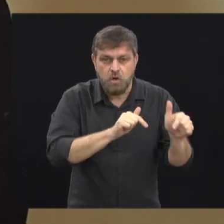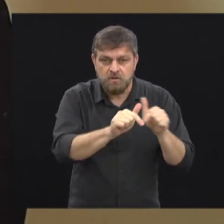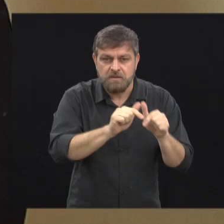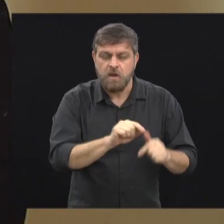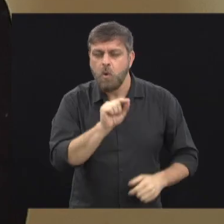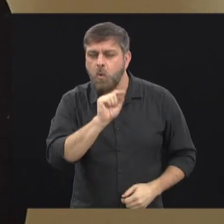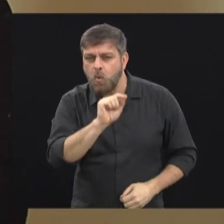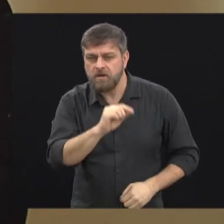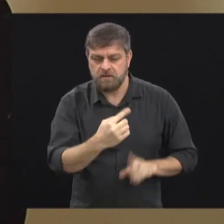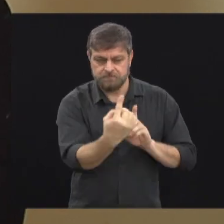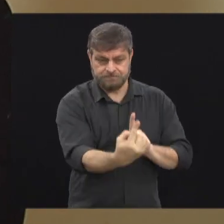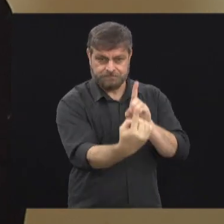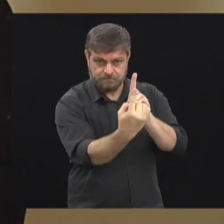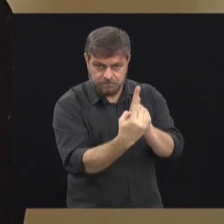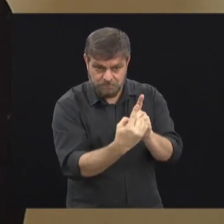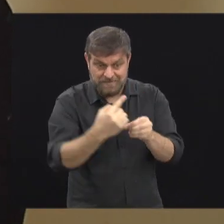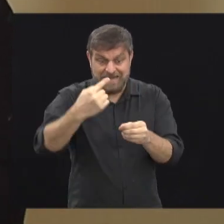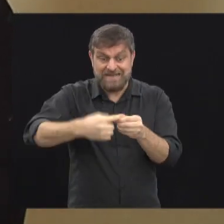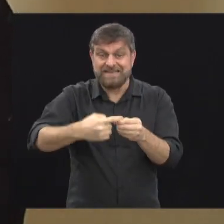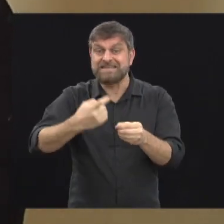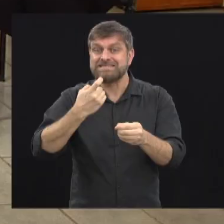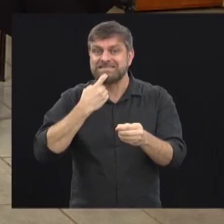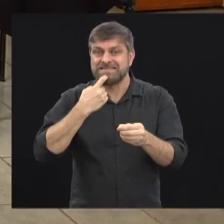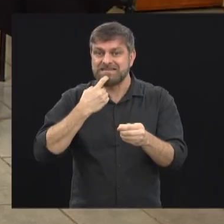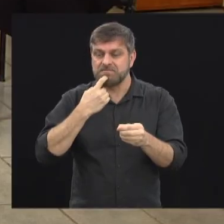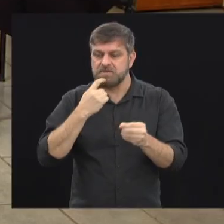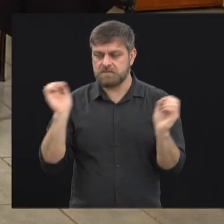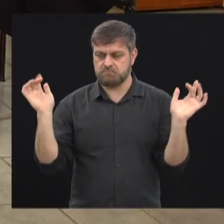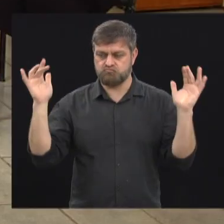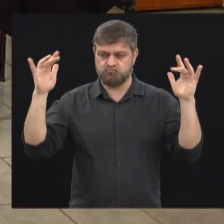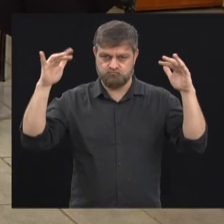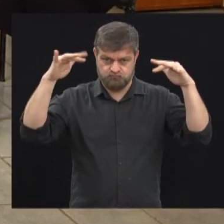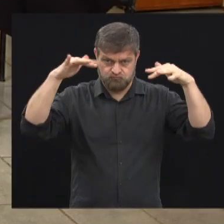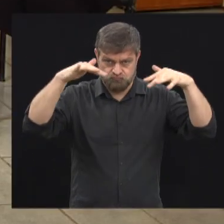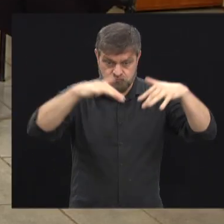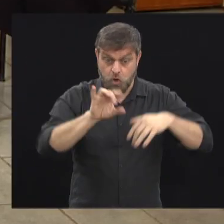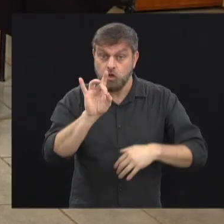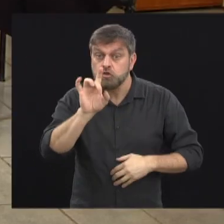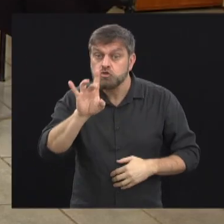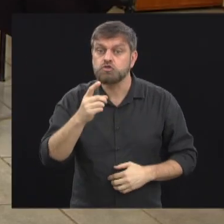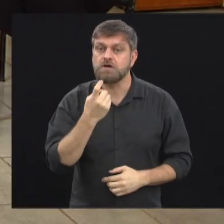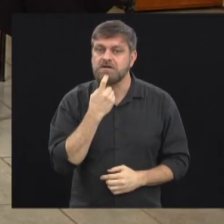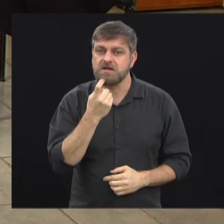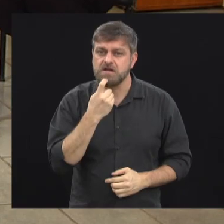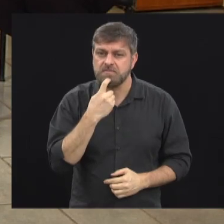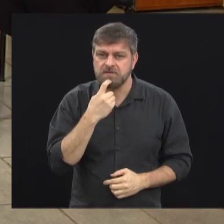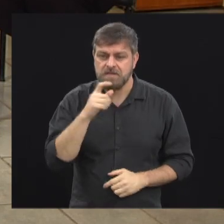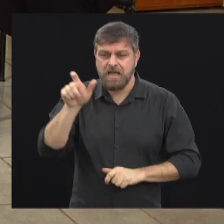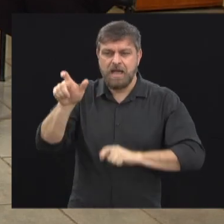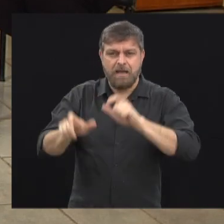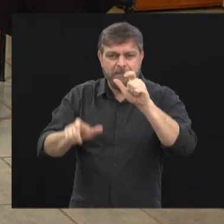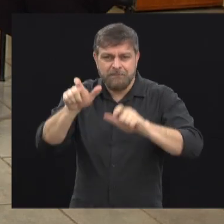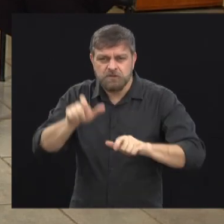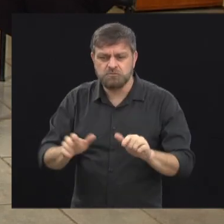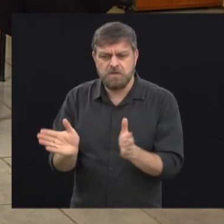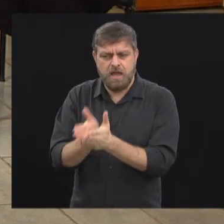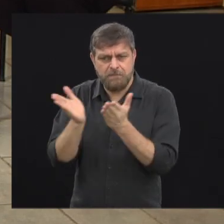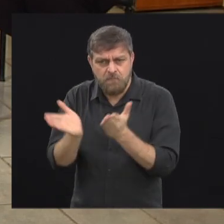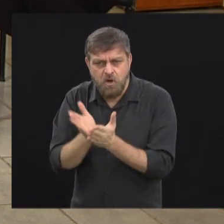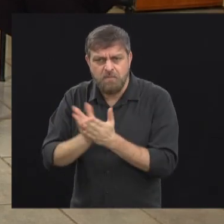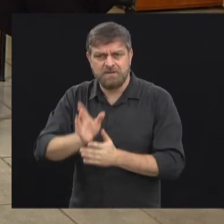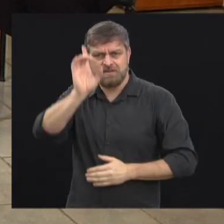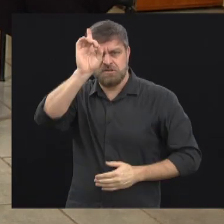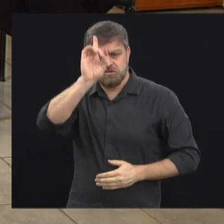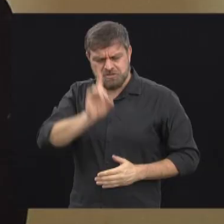que atende pessoas do município de Campinas, né, mas somente Sim. Campinas. E são pessoas em situação de risco, com os